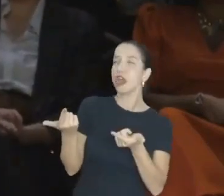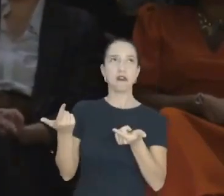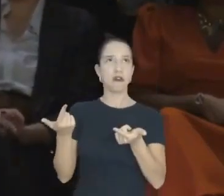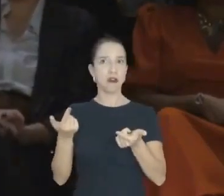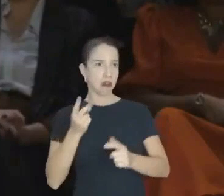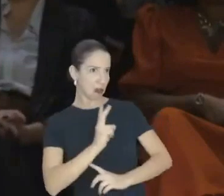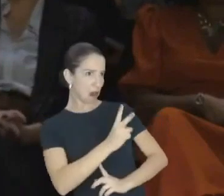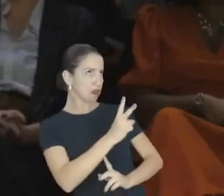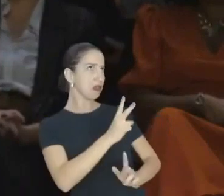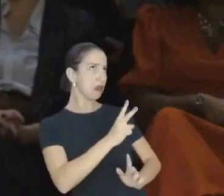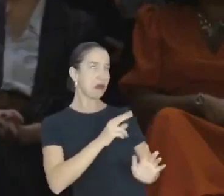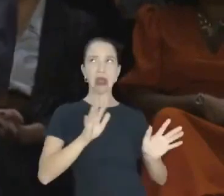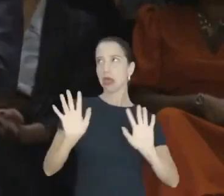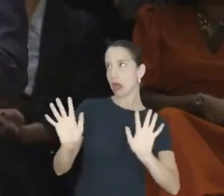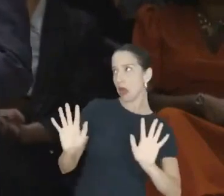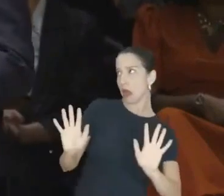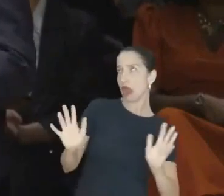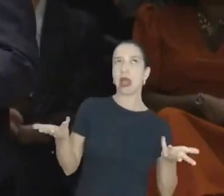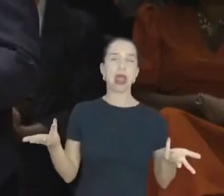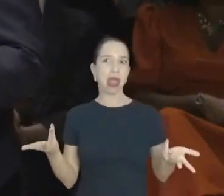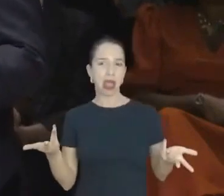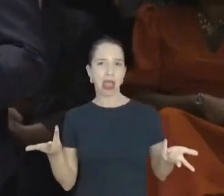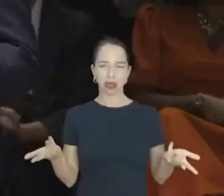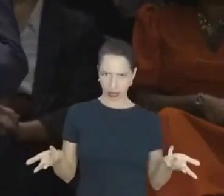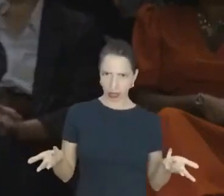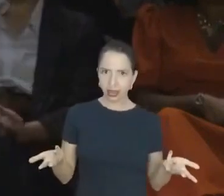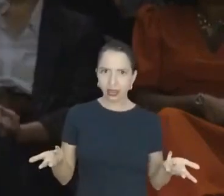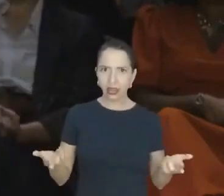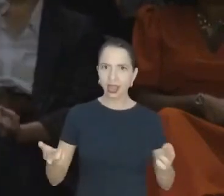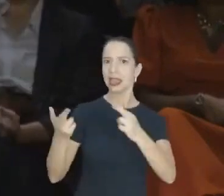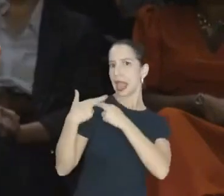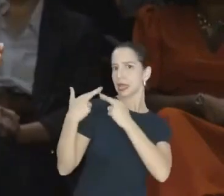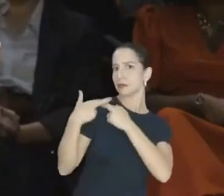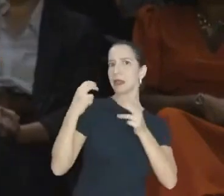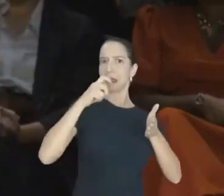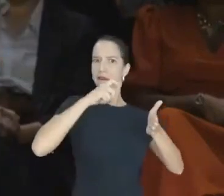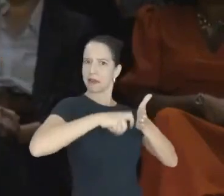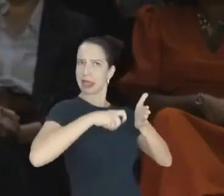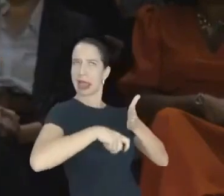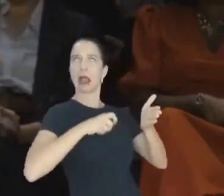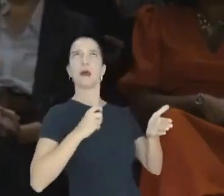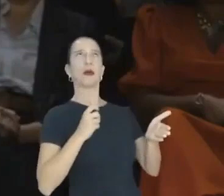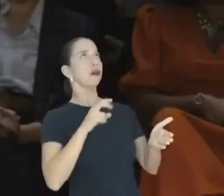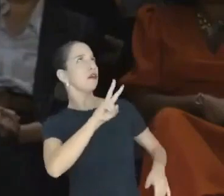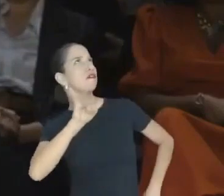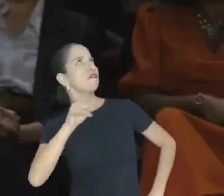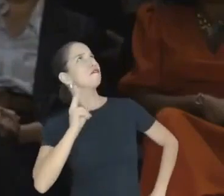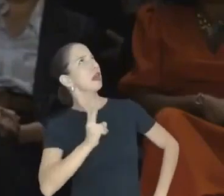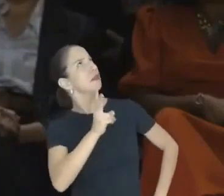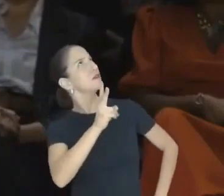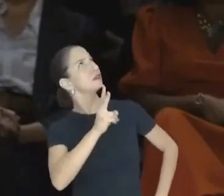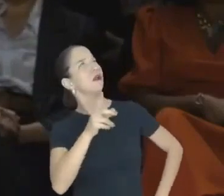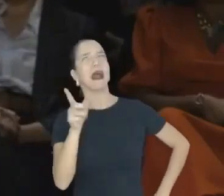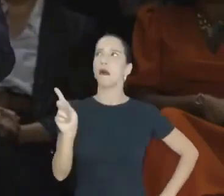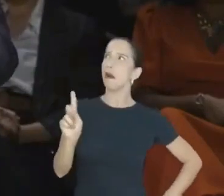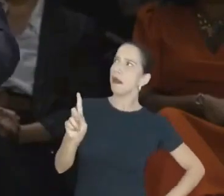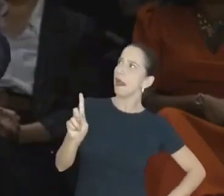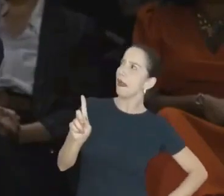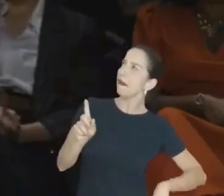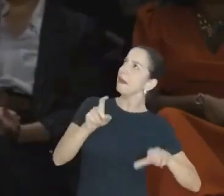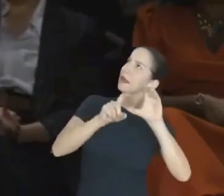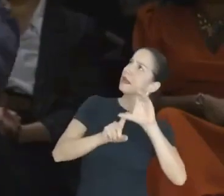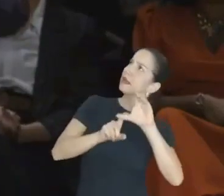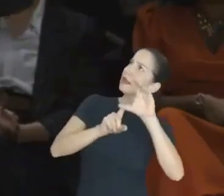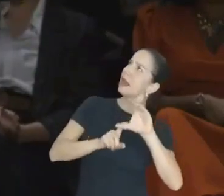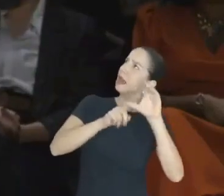manter e a responsabilidade fiscal Você vai manter ou não vai manter e a dívida pública você não